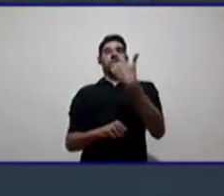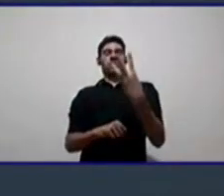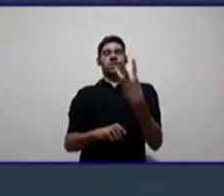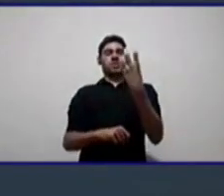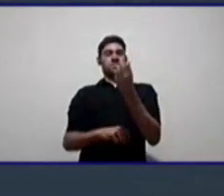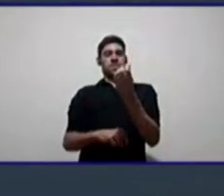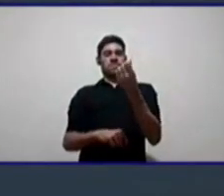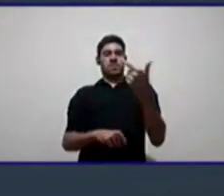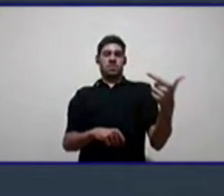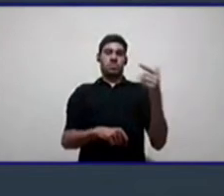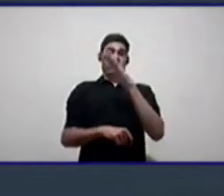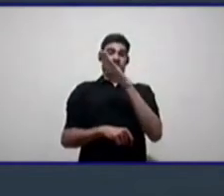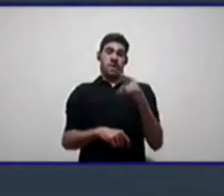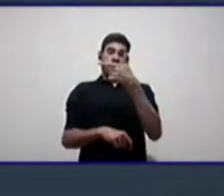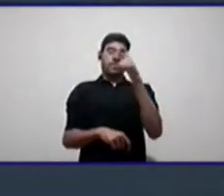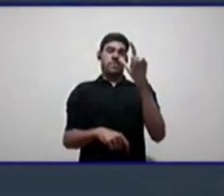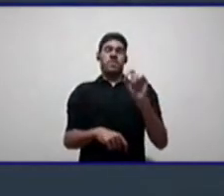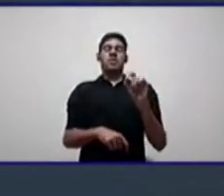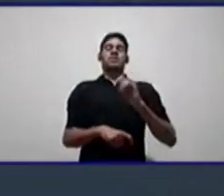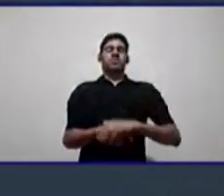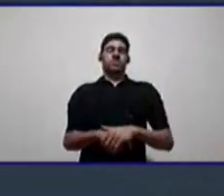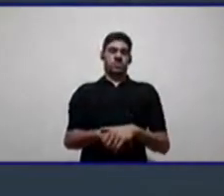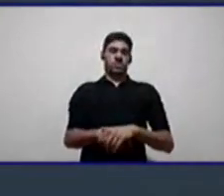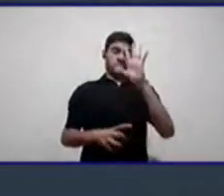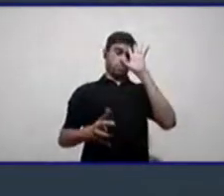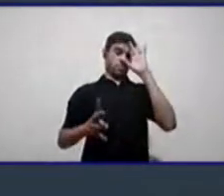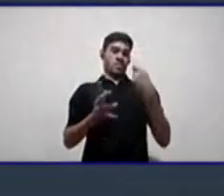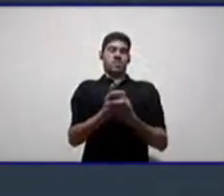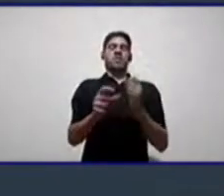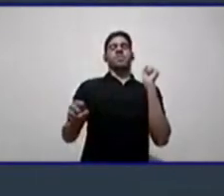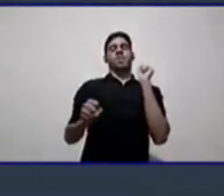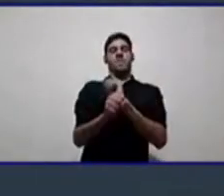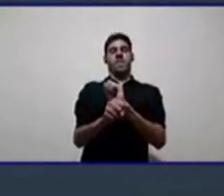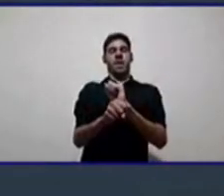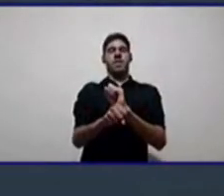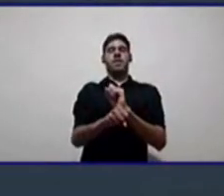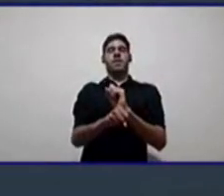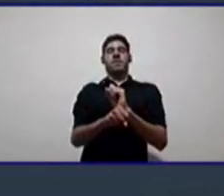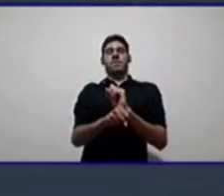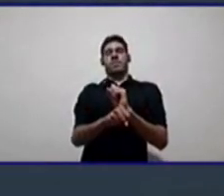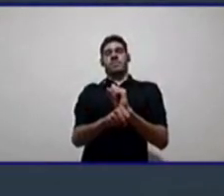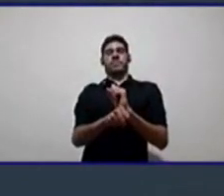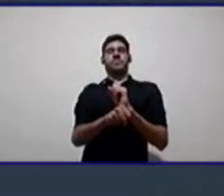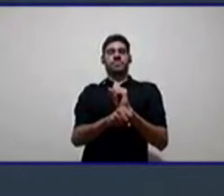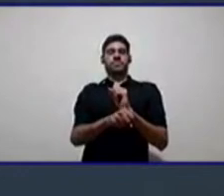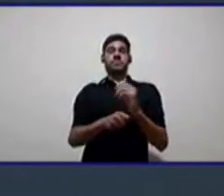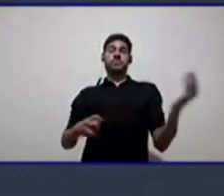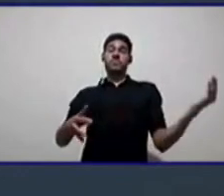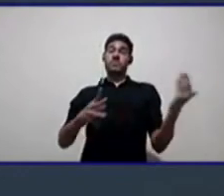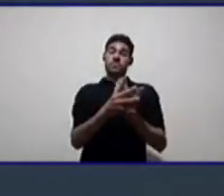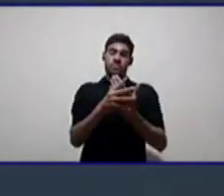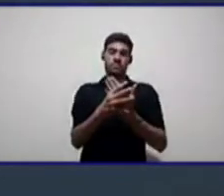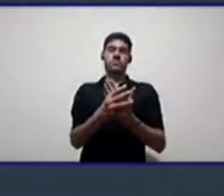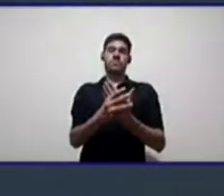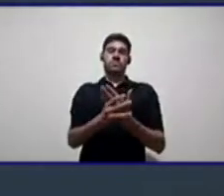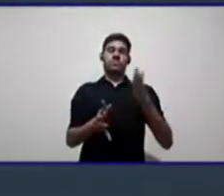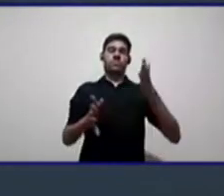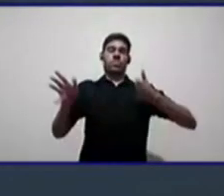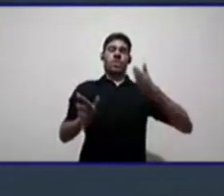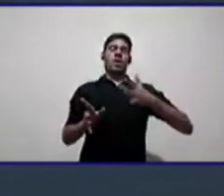23.662/20, que determinou a suspensão dos processos, do prazo